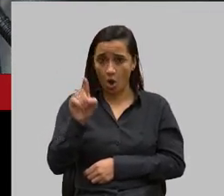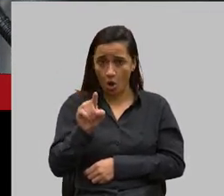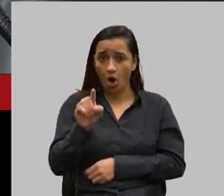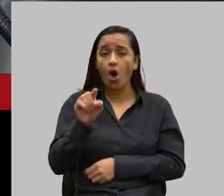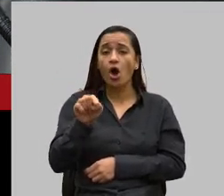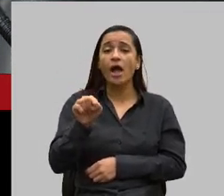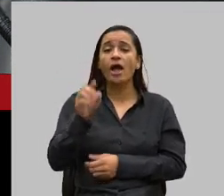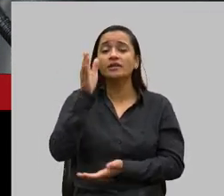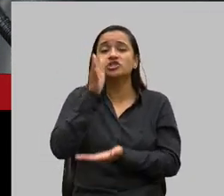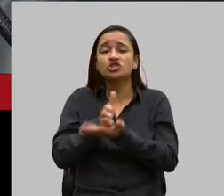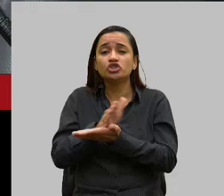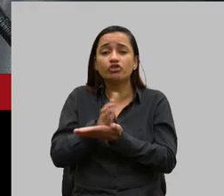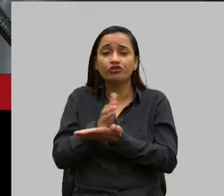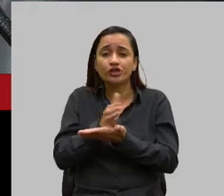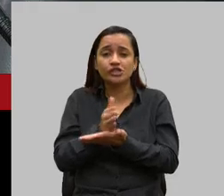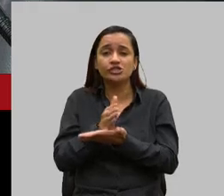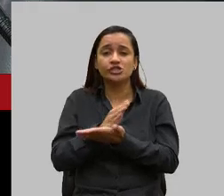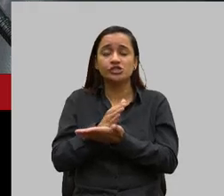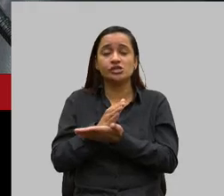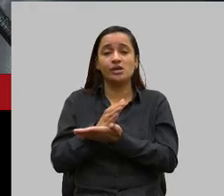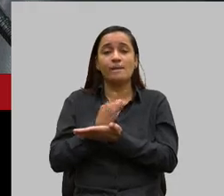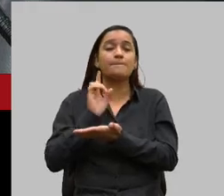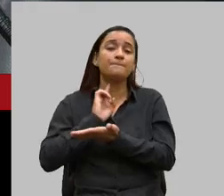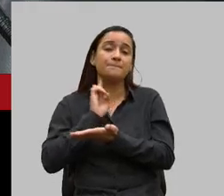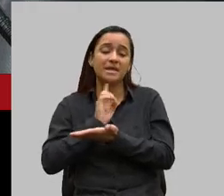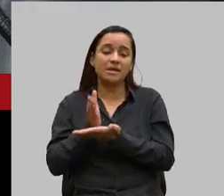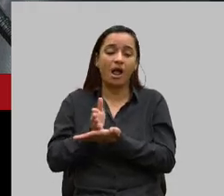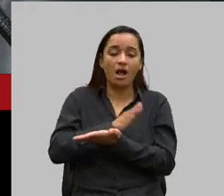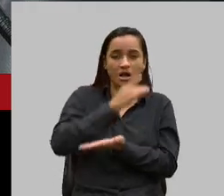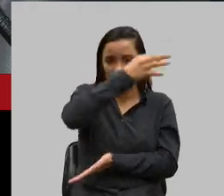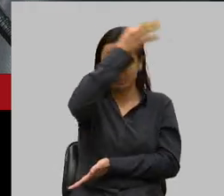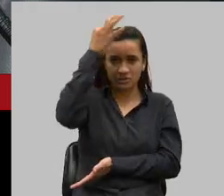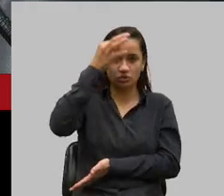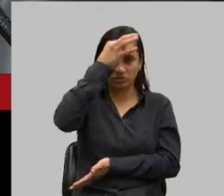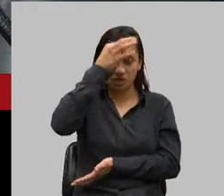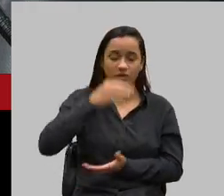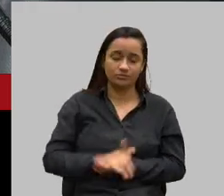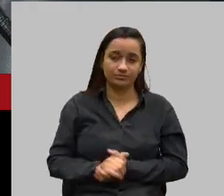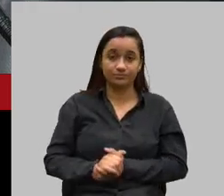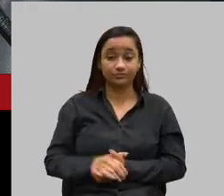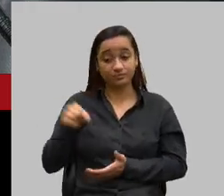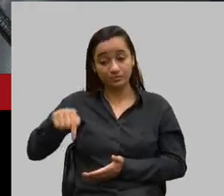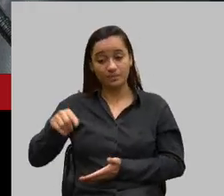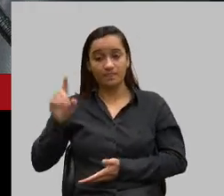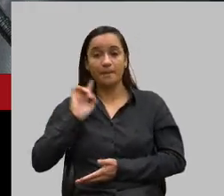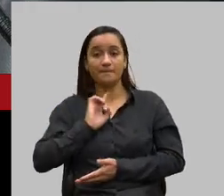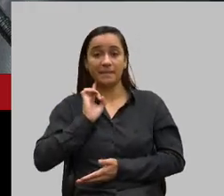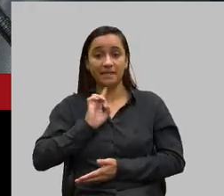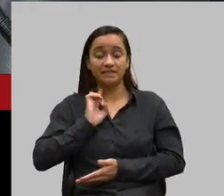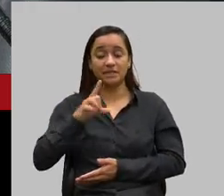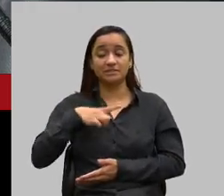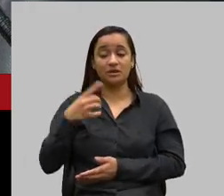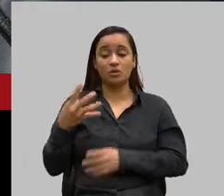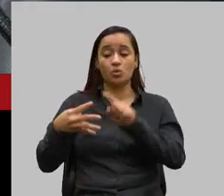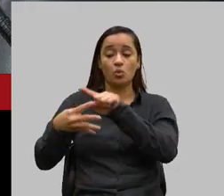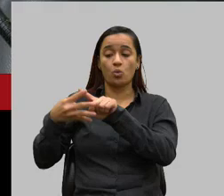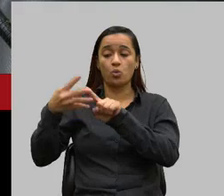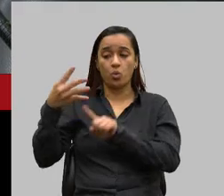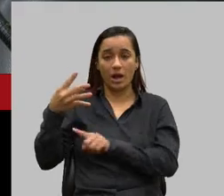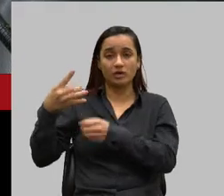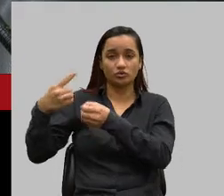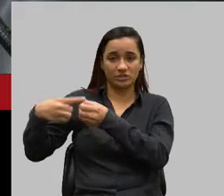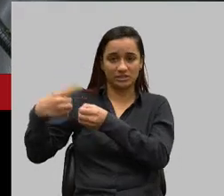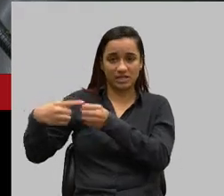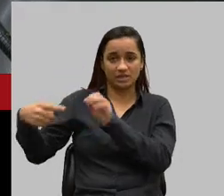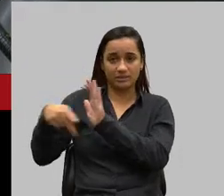entre os estados de Minas Gerais e espírit Santo e em Minas Gerais quatro cidades fazem parte do